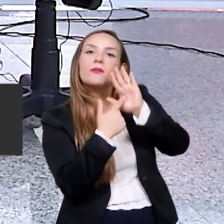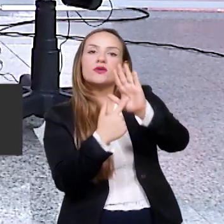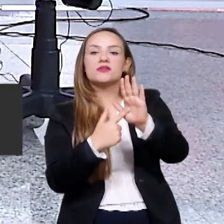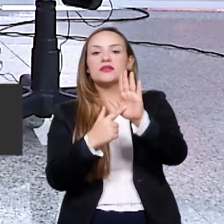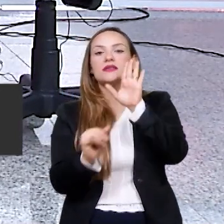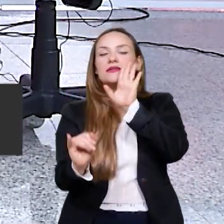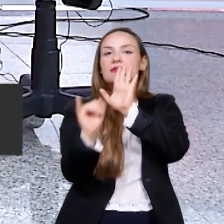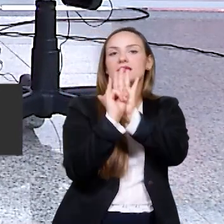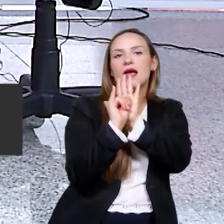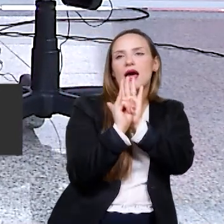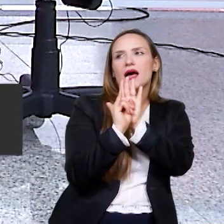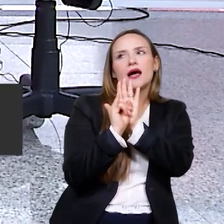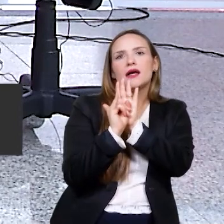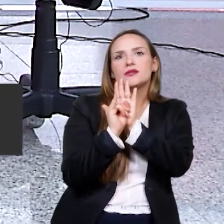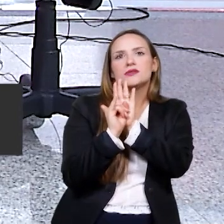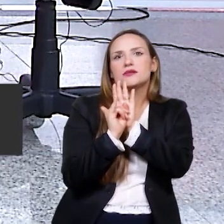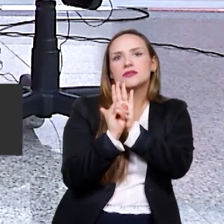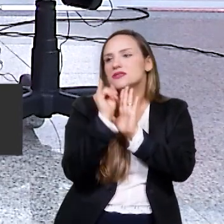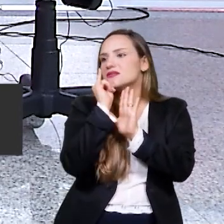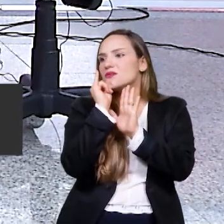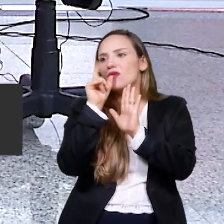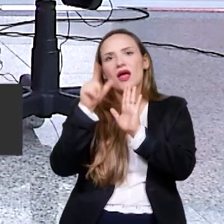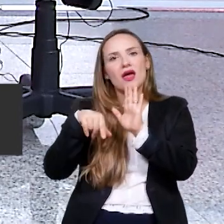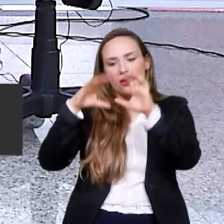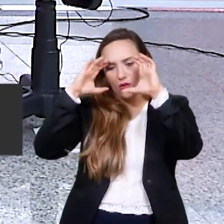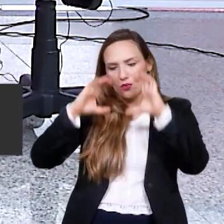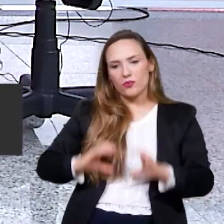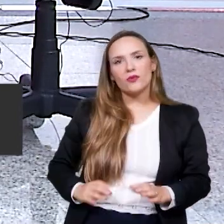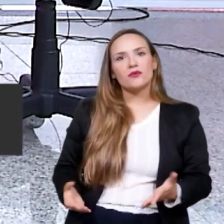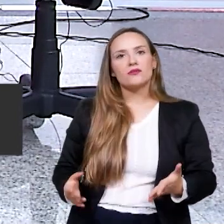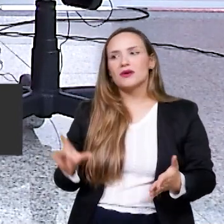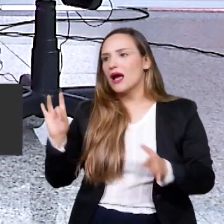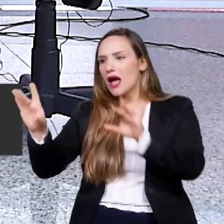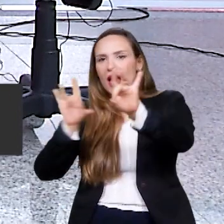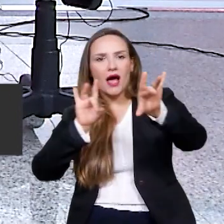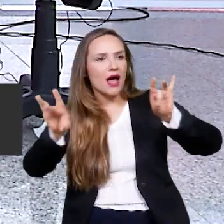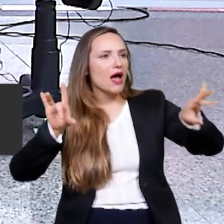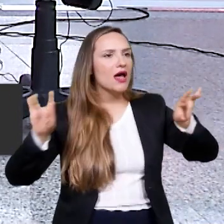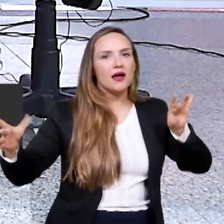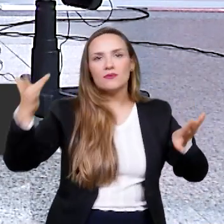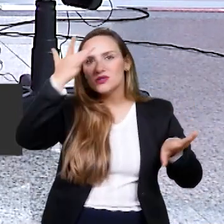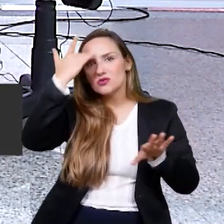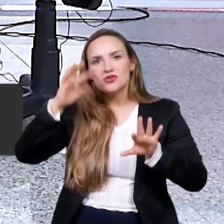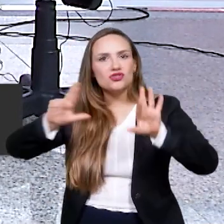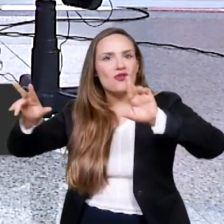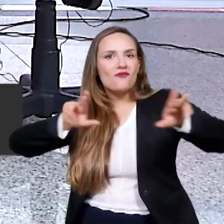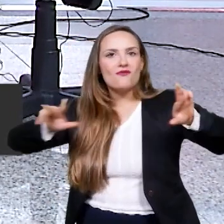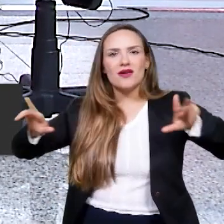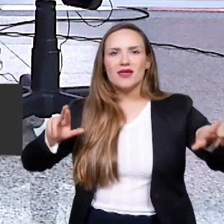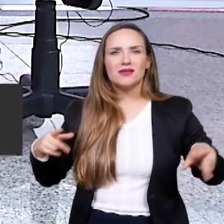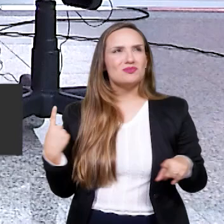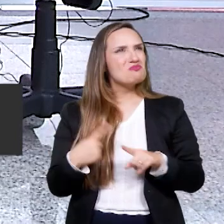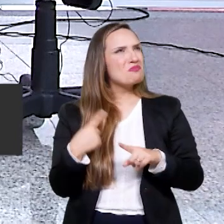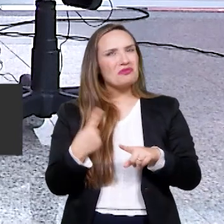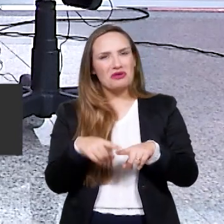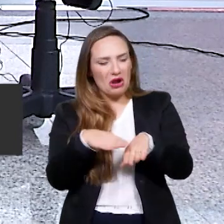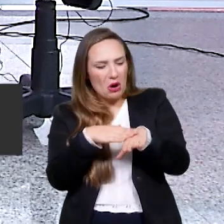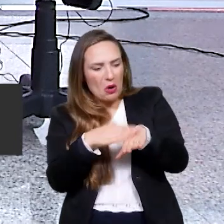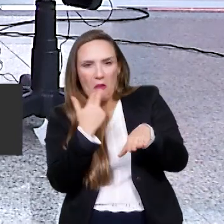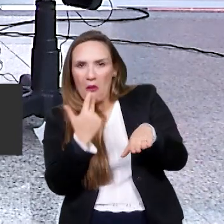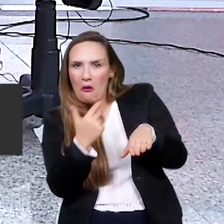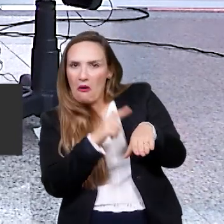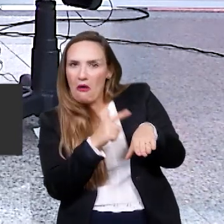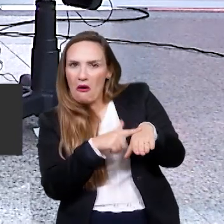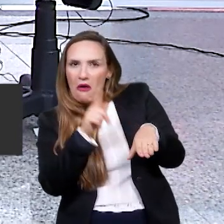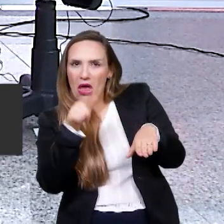da pessoa, caráter, personalidade, ou seja, é o diferencial de cada um, né? E até quando a cor da pele